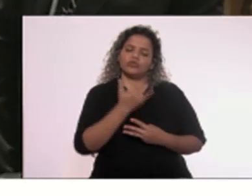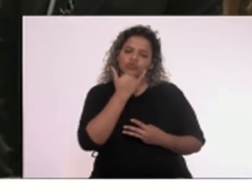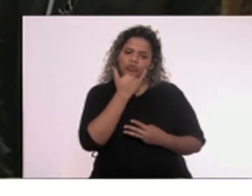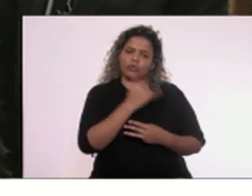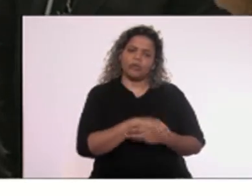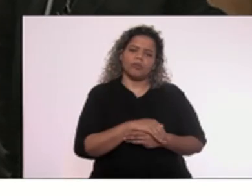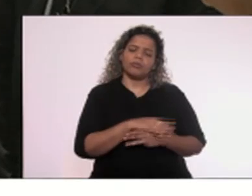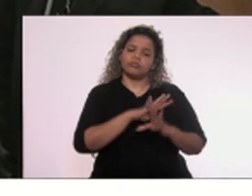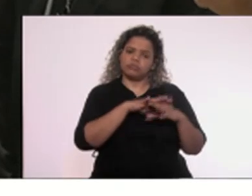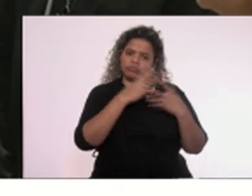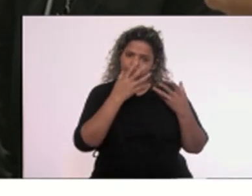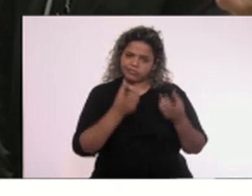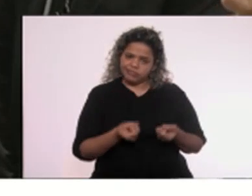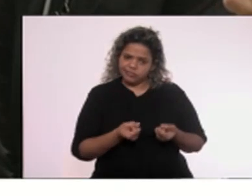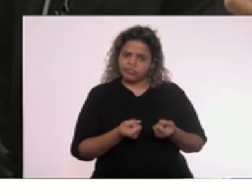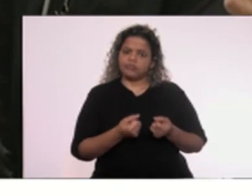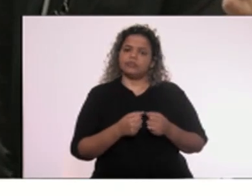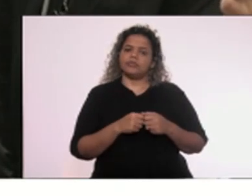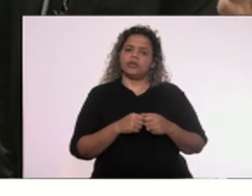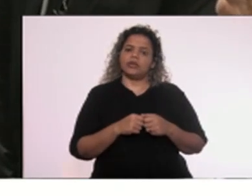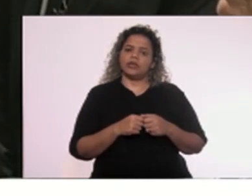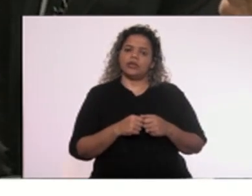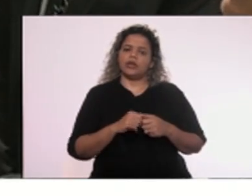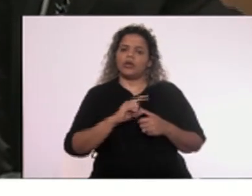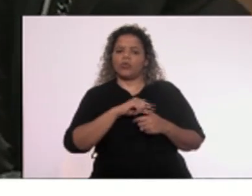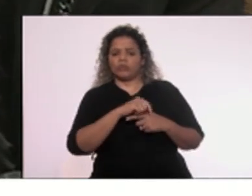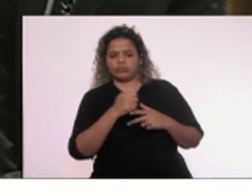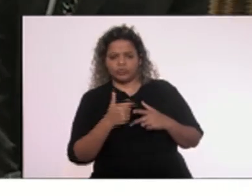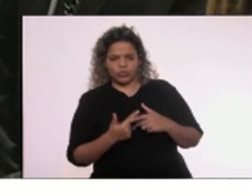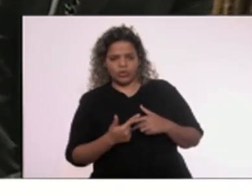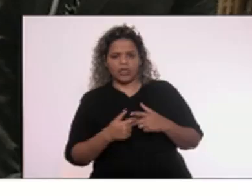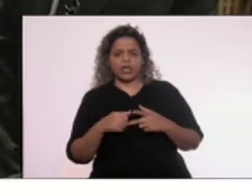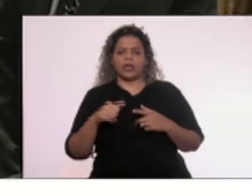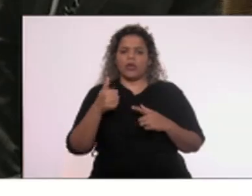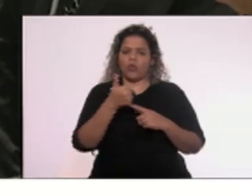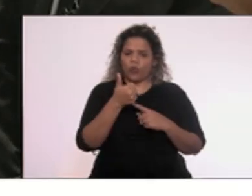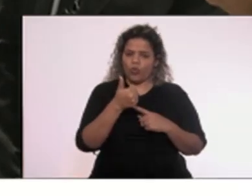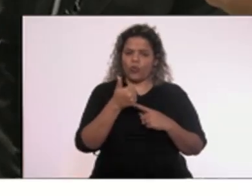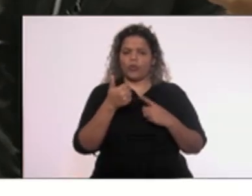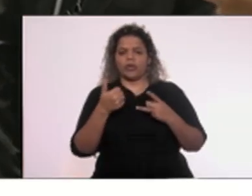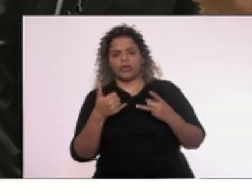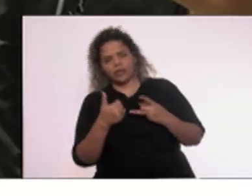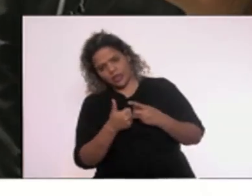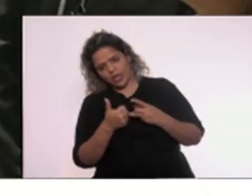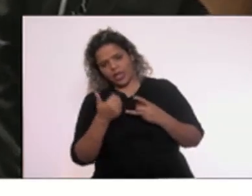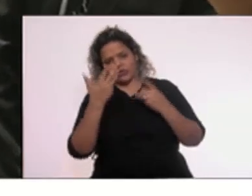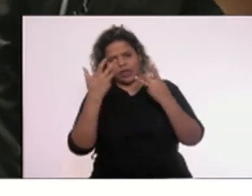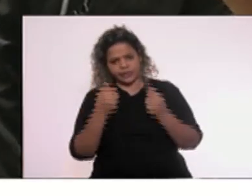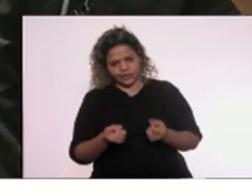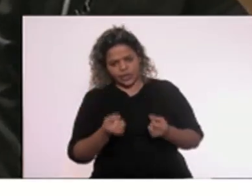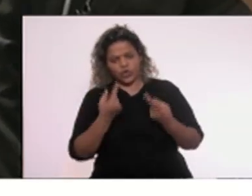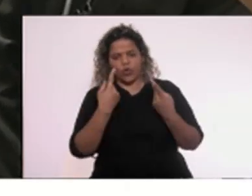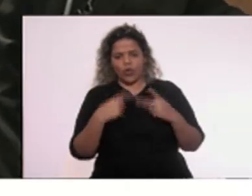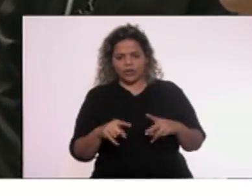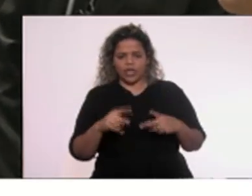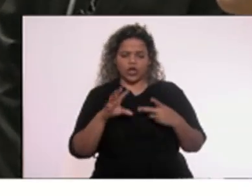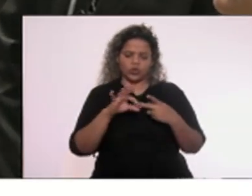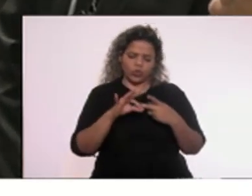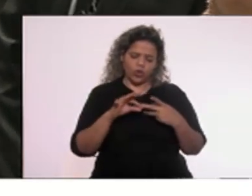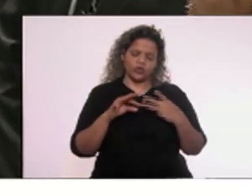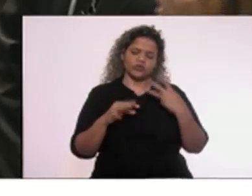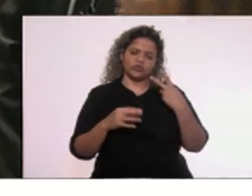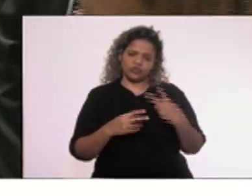estou sendo favorável com subemendas as emendas 1 e 3 e contrário às emendas 2,